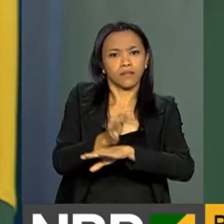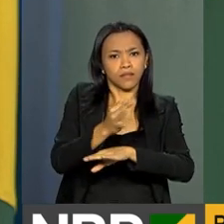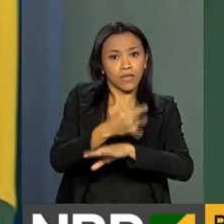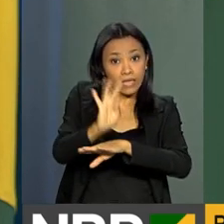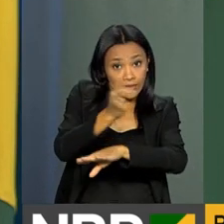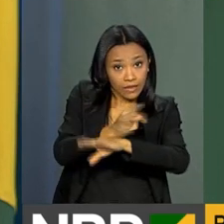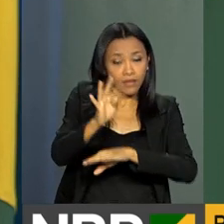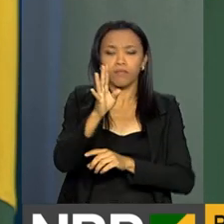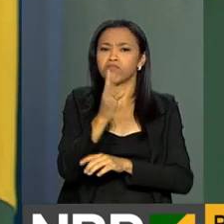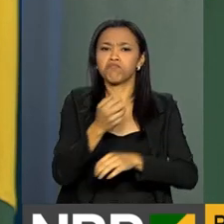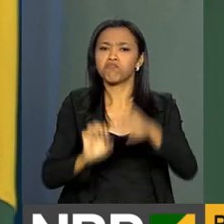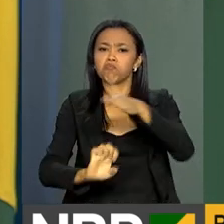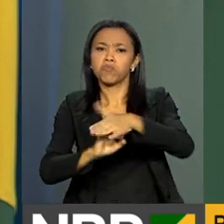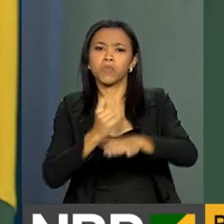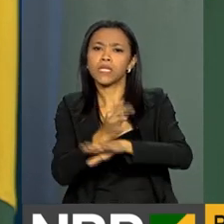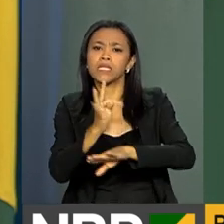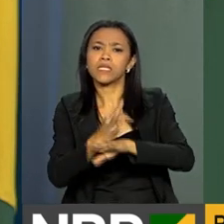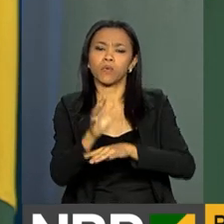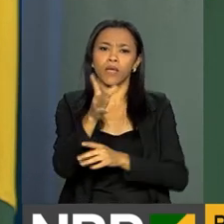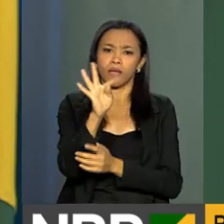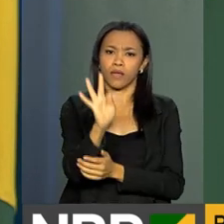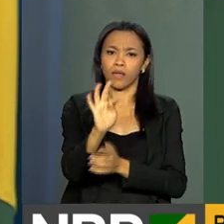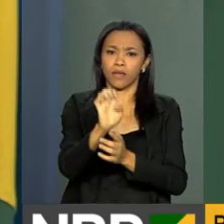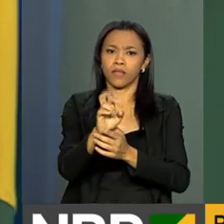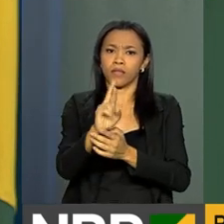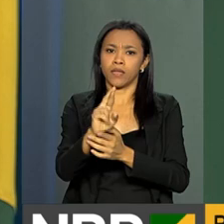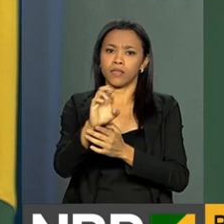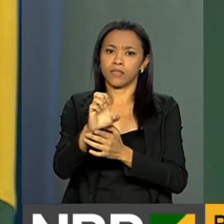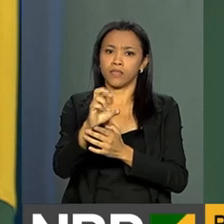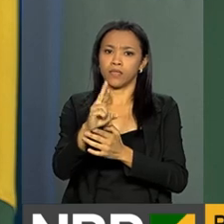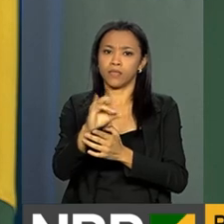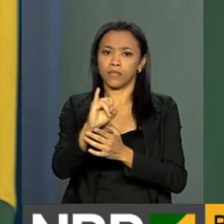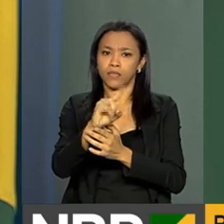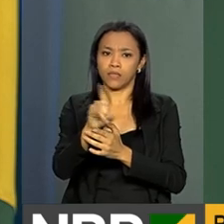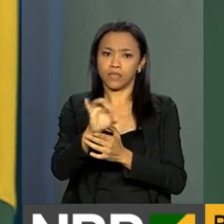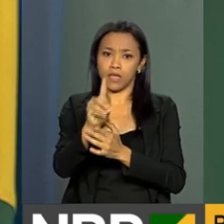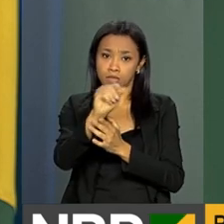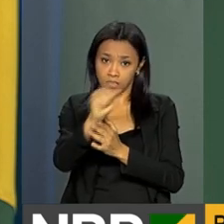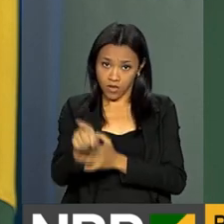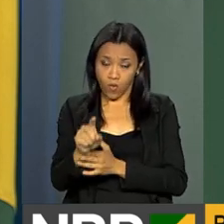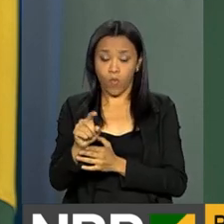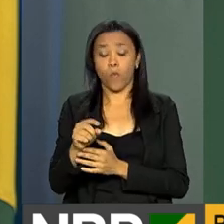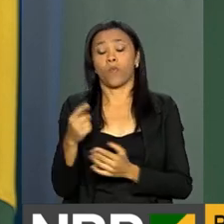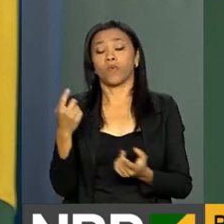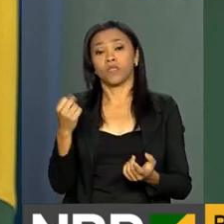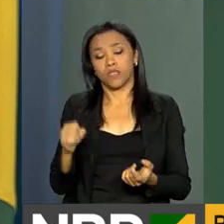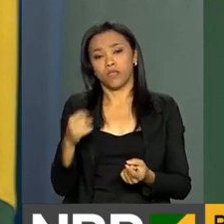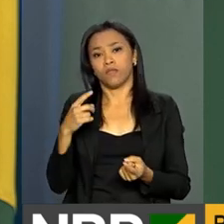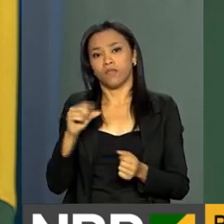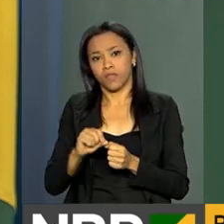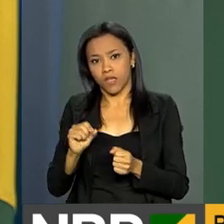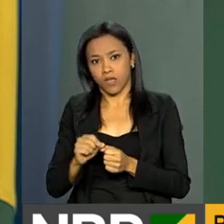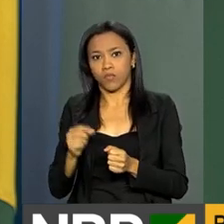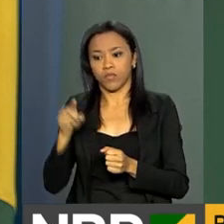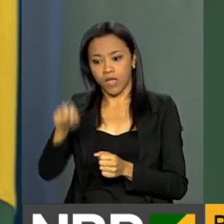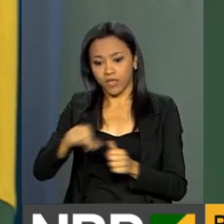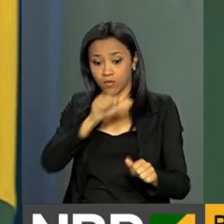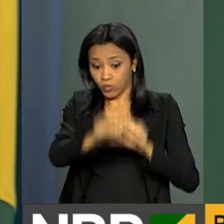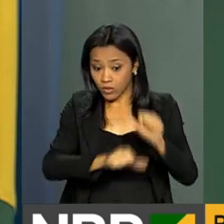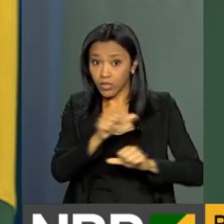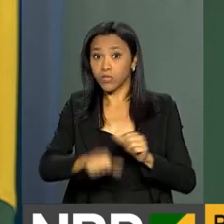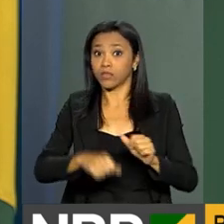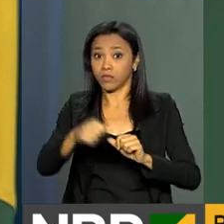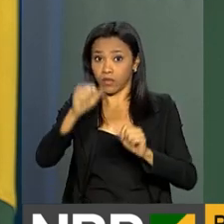conseguia fazer, se fizermos a simplificação tributária, a reforma previdenciária